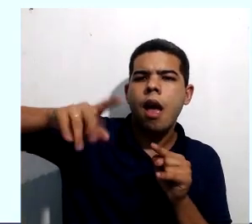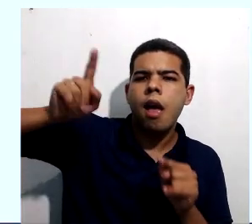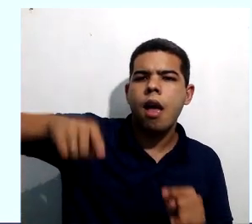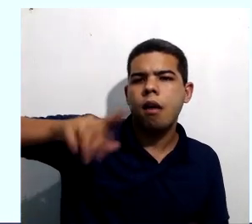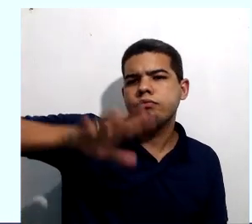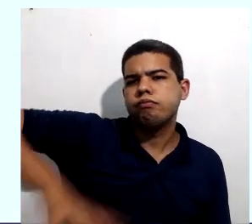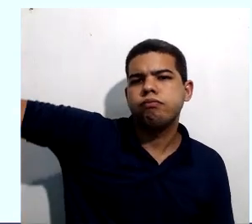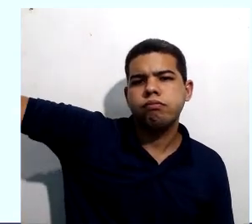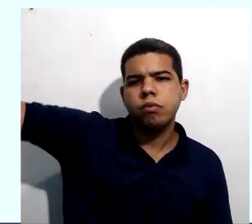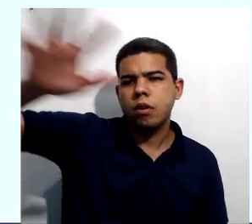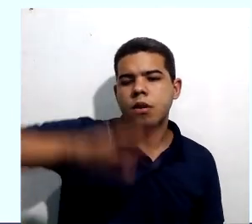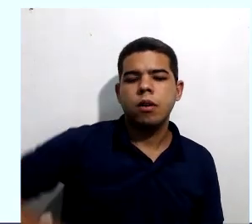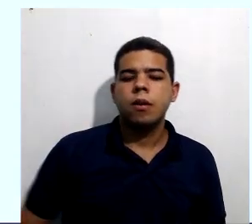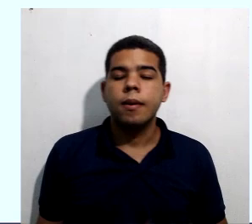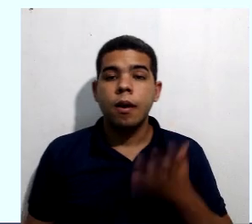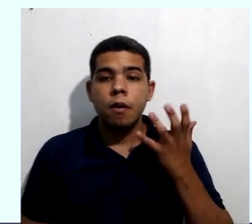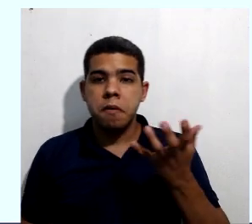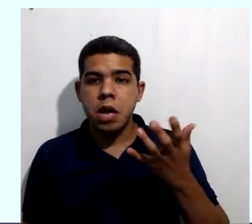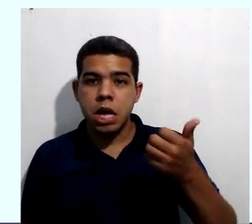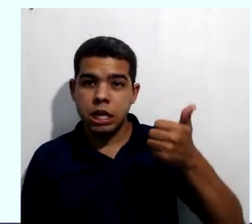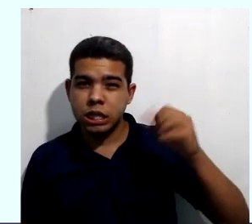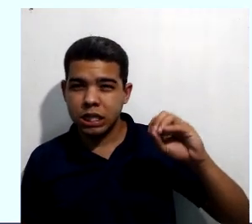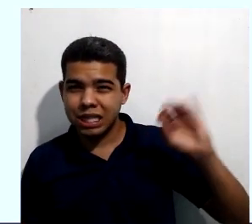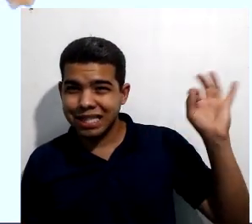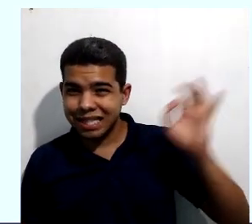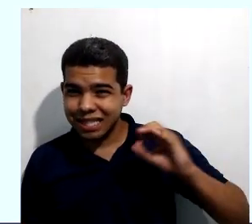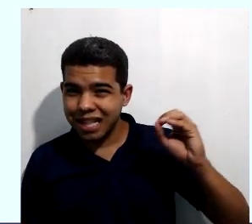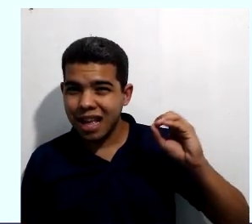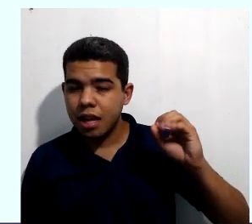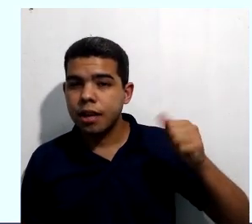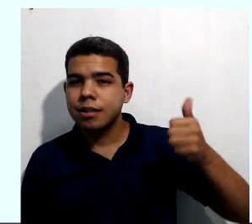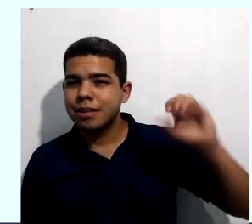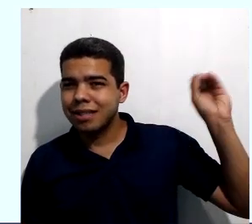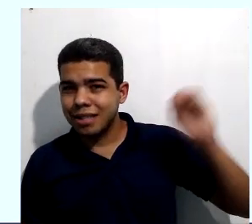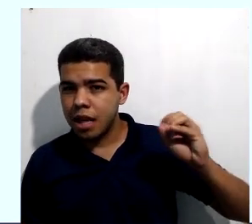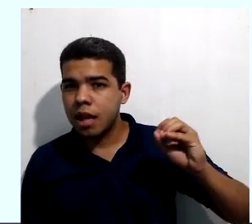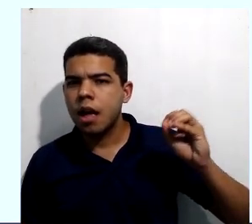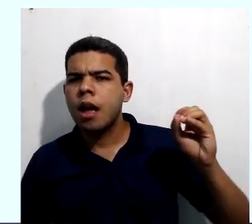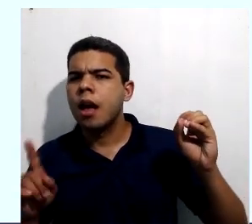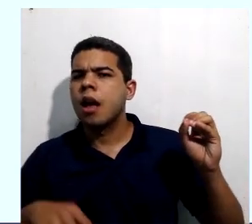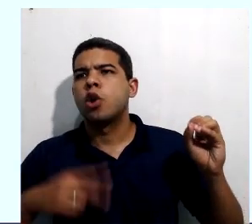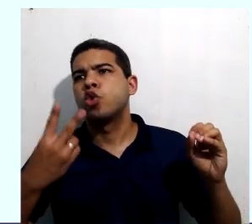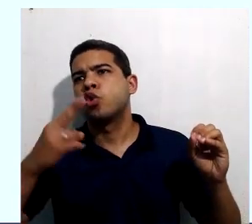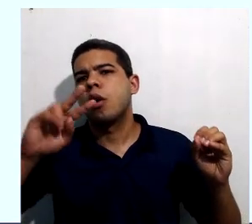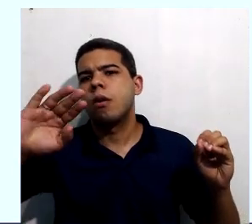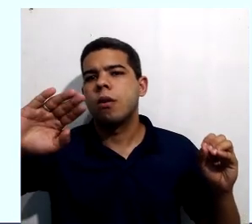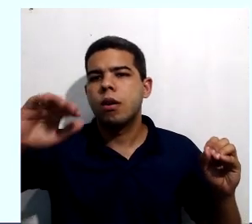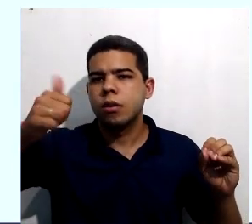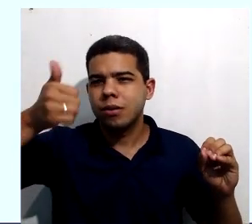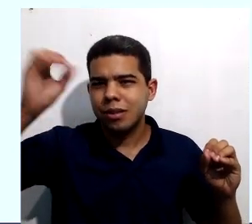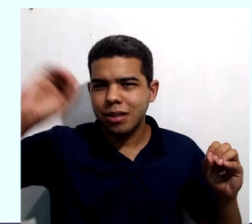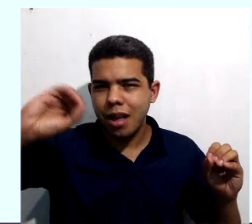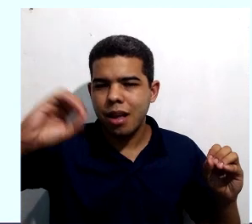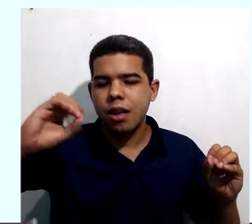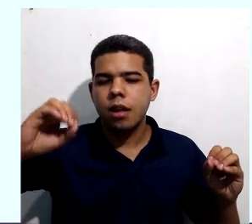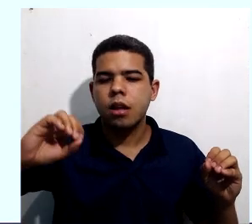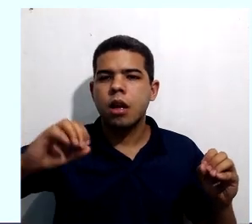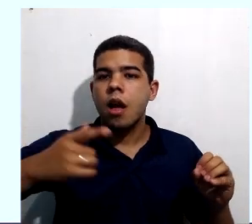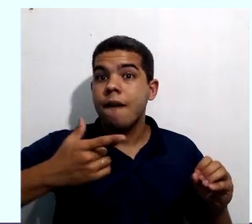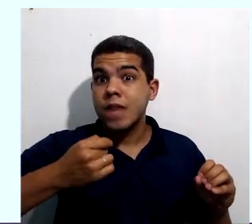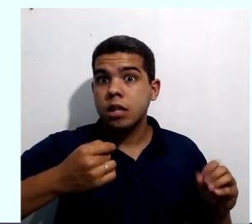generalizada. Se você quiser descobrir o 10º termo, você faz 2 elevado a 10. Se você quiser descobrir